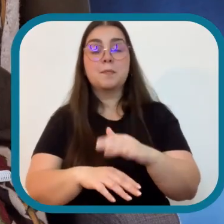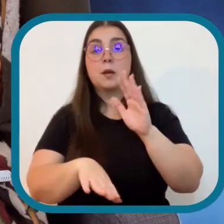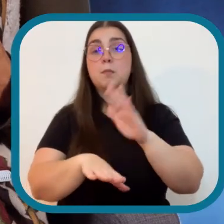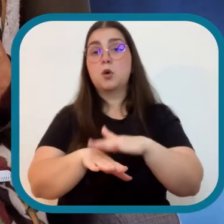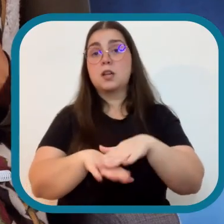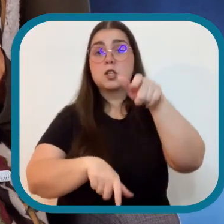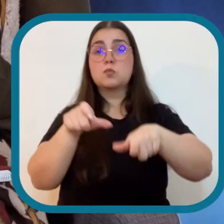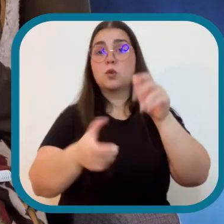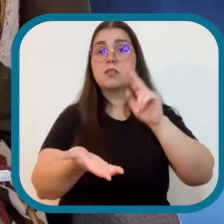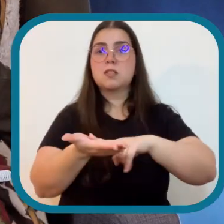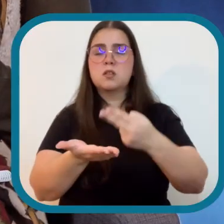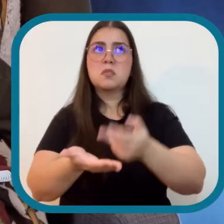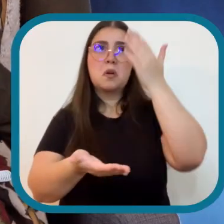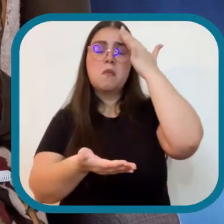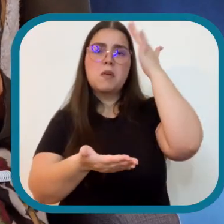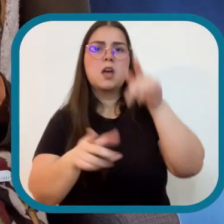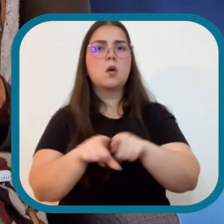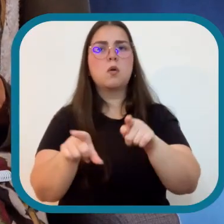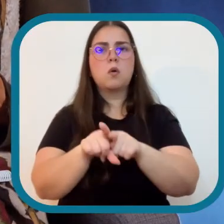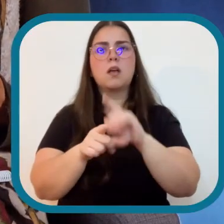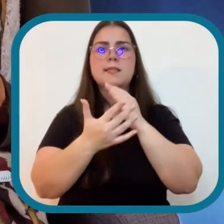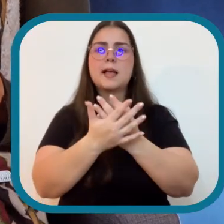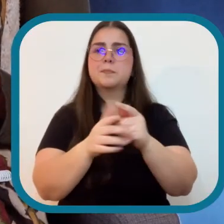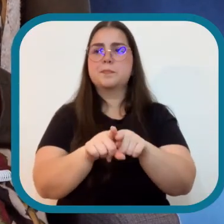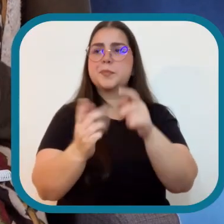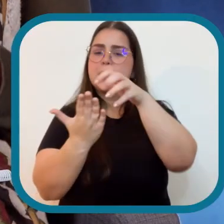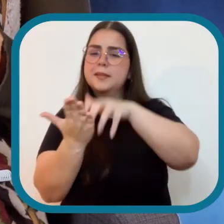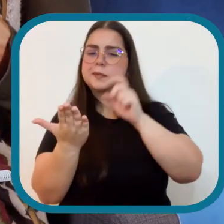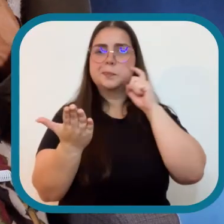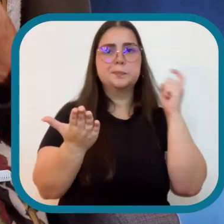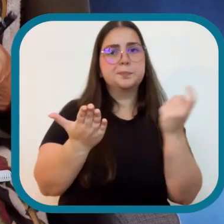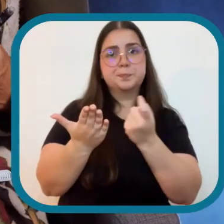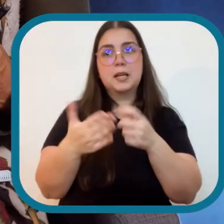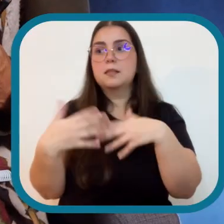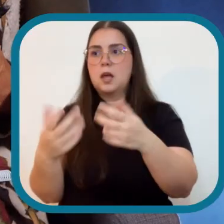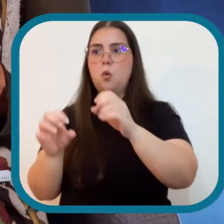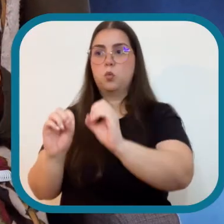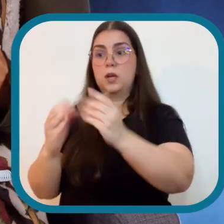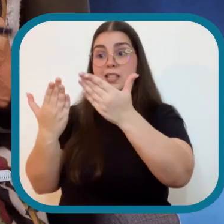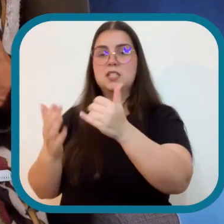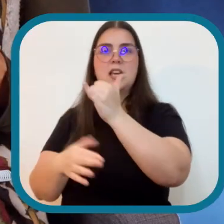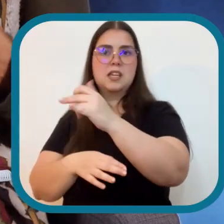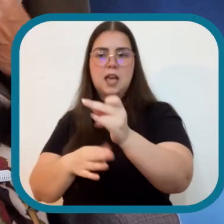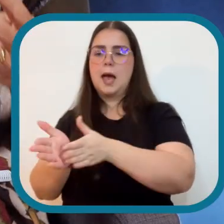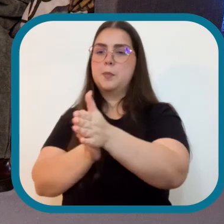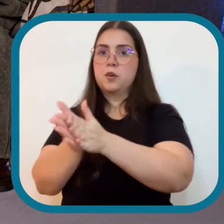na melhor das hipóteses, acho eu, tornam-se revisores. Ou seja, há uma inteligência artificial que é